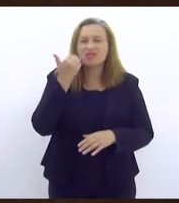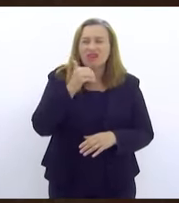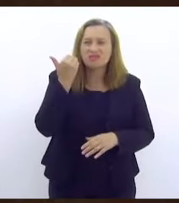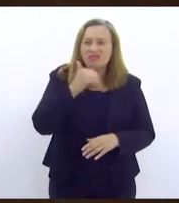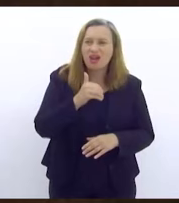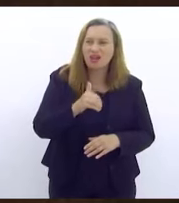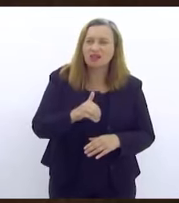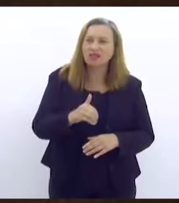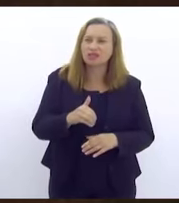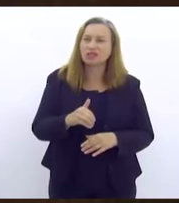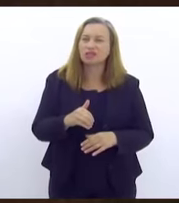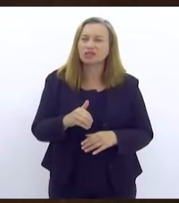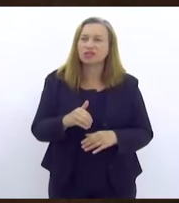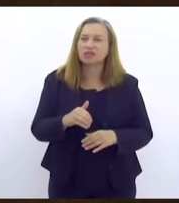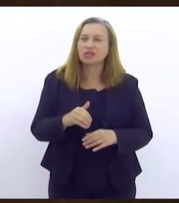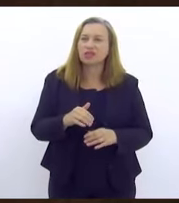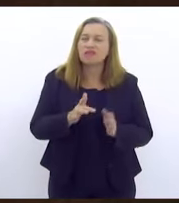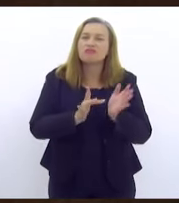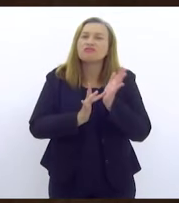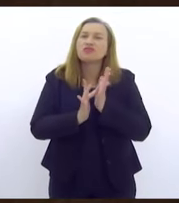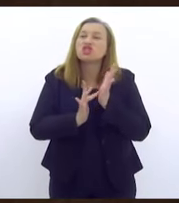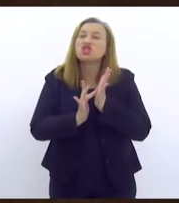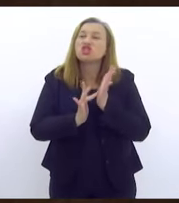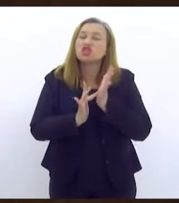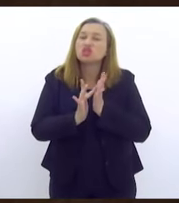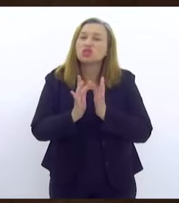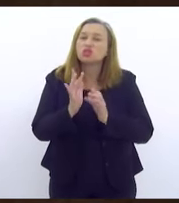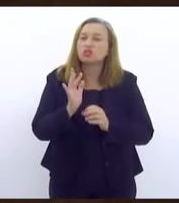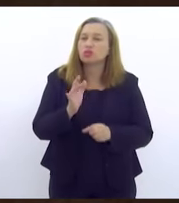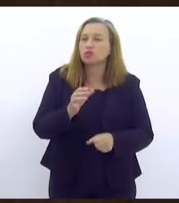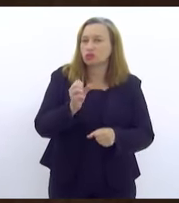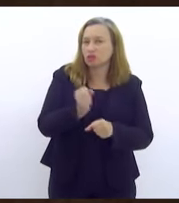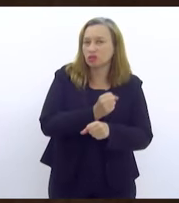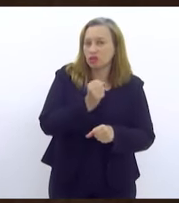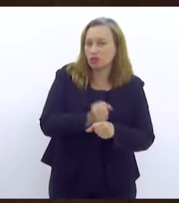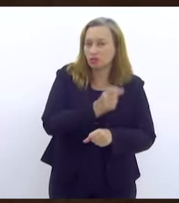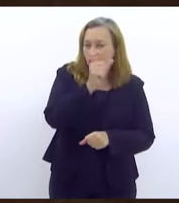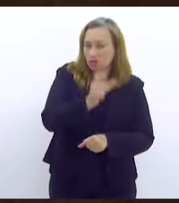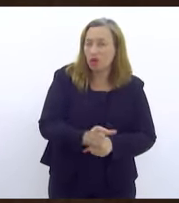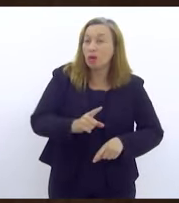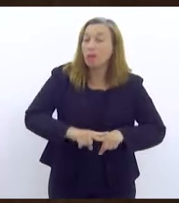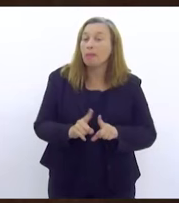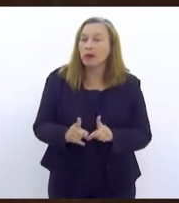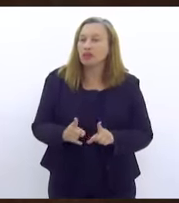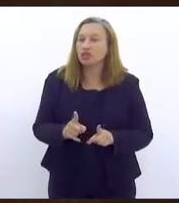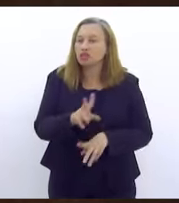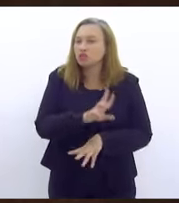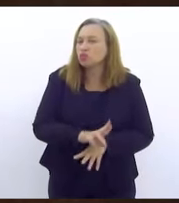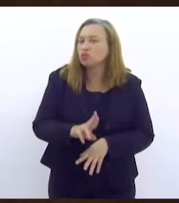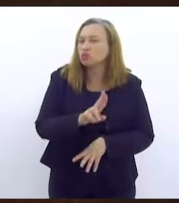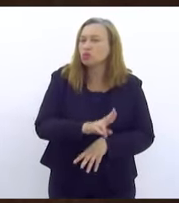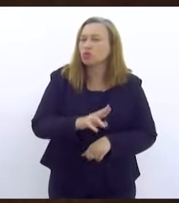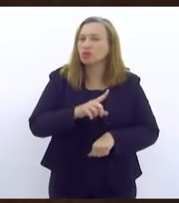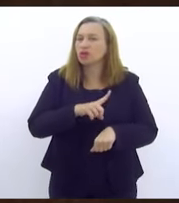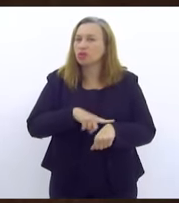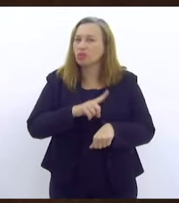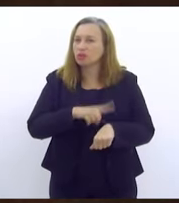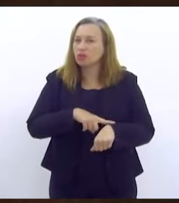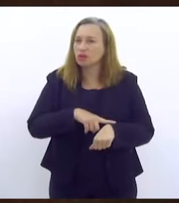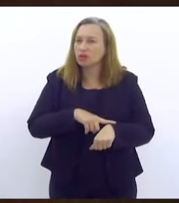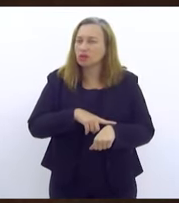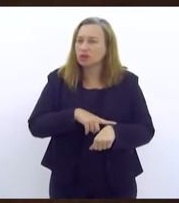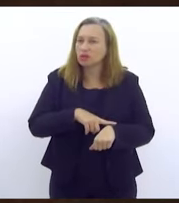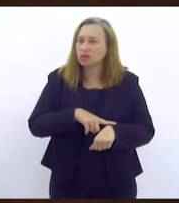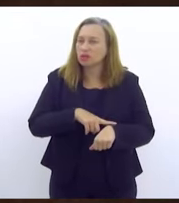Um monstro que estava fantasiado de pedreiro, mas que usou, naquele momento, de